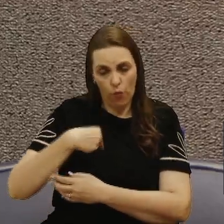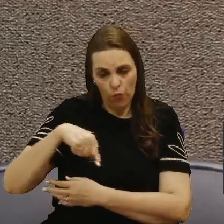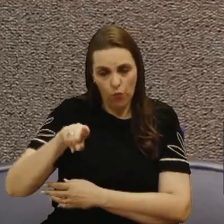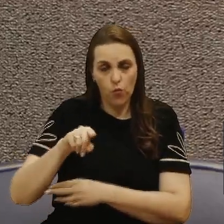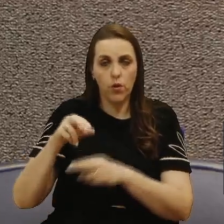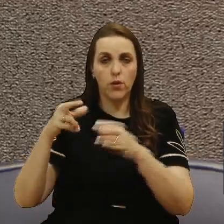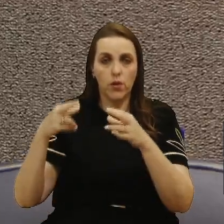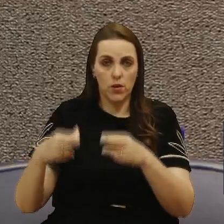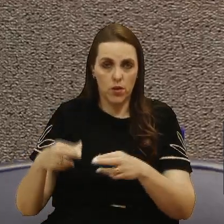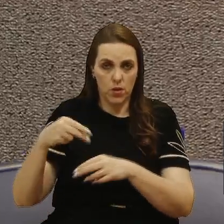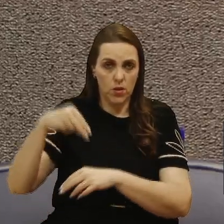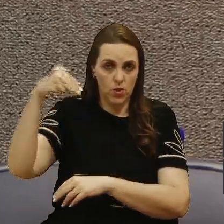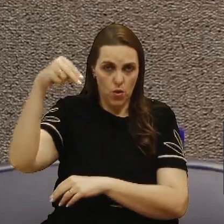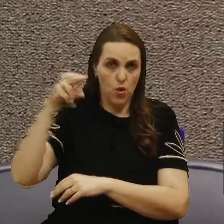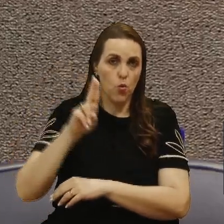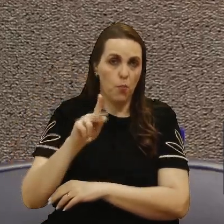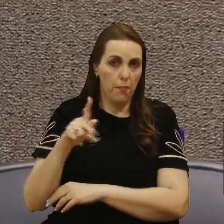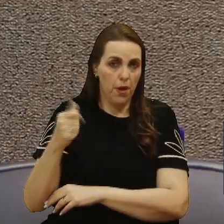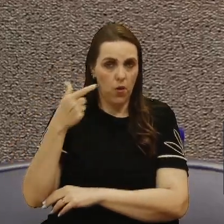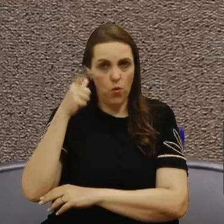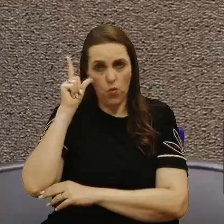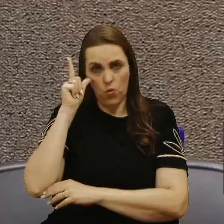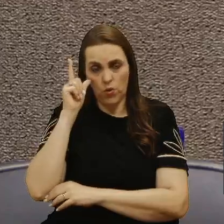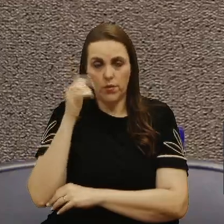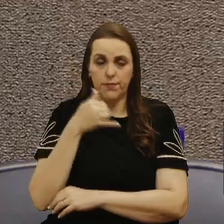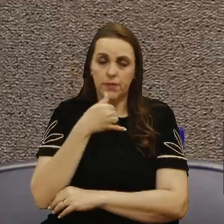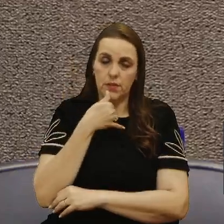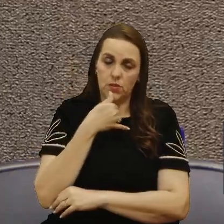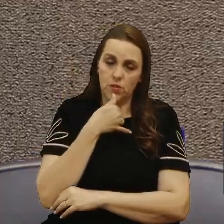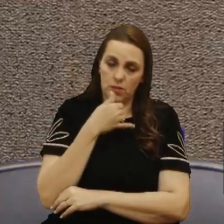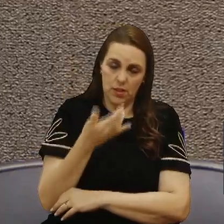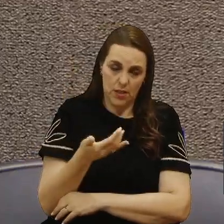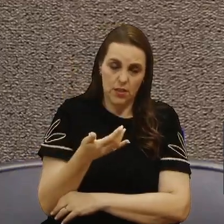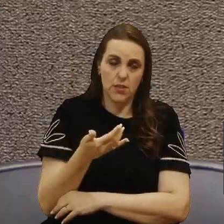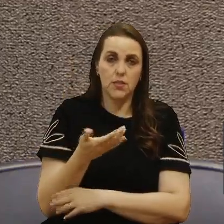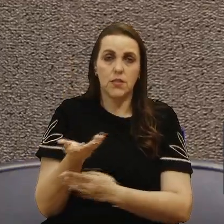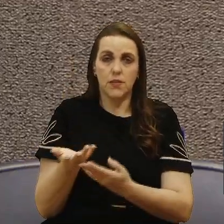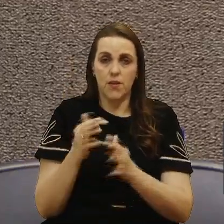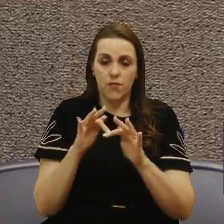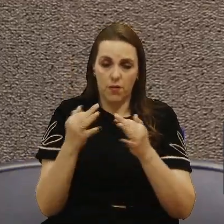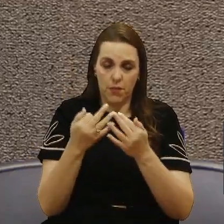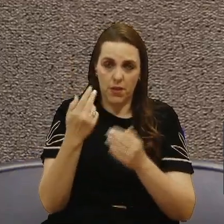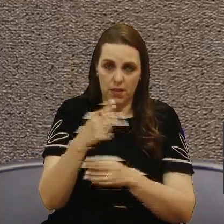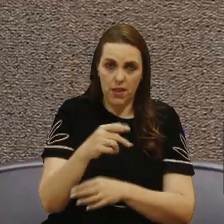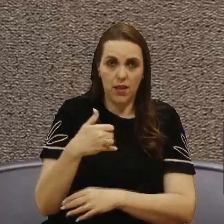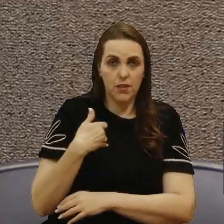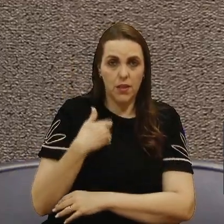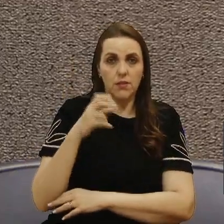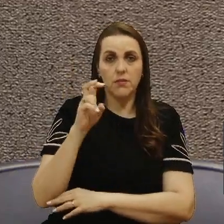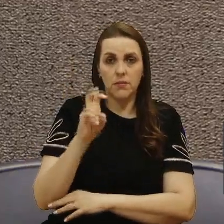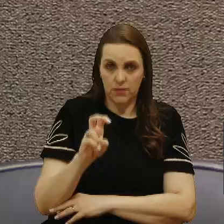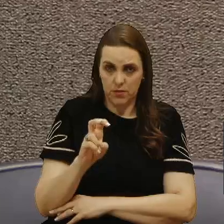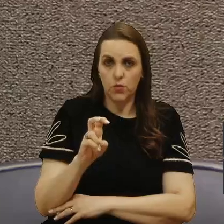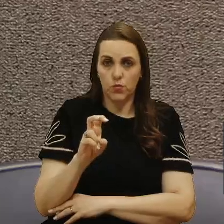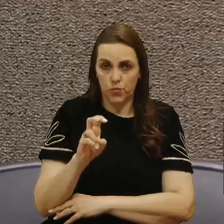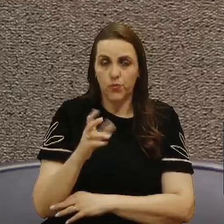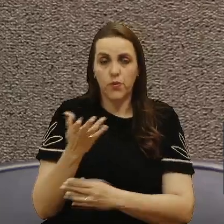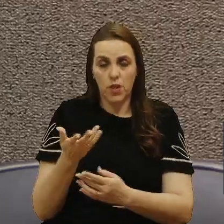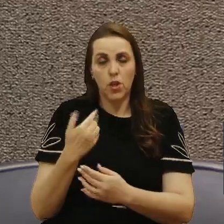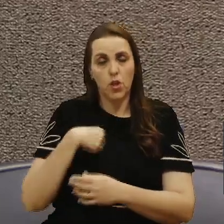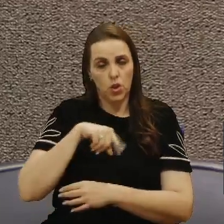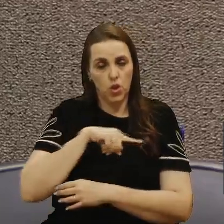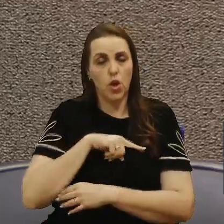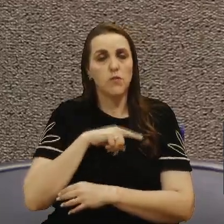uma tristeza para a família da Milianes, que perdeu a vida com 5 anos de idade, e nós vamos atrás, né, de